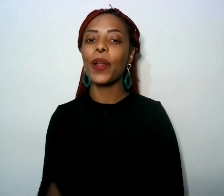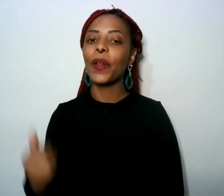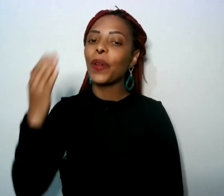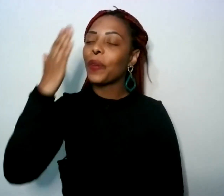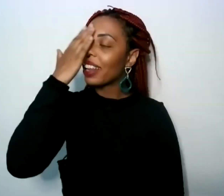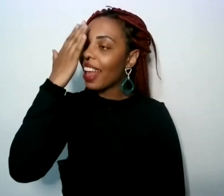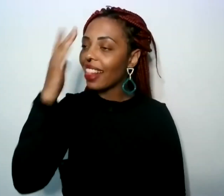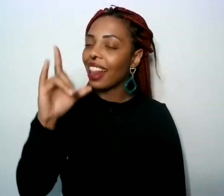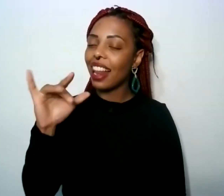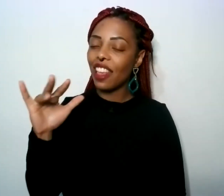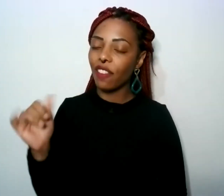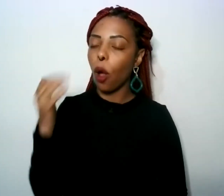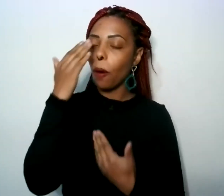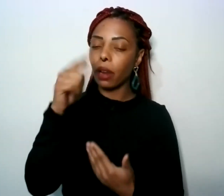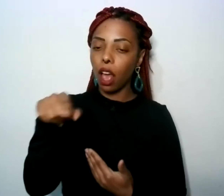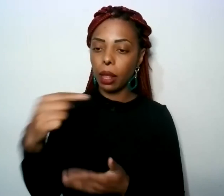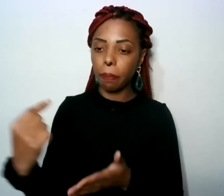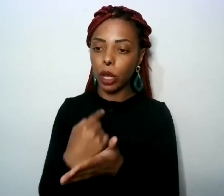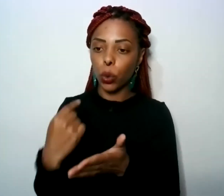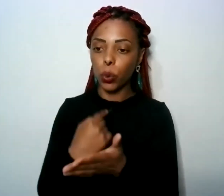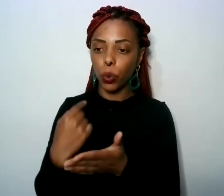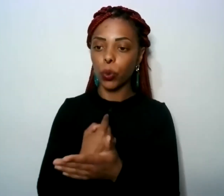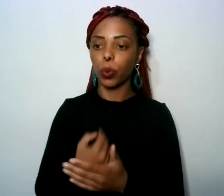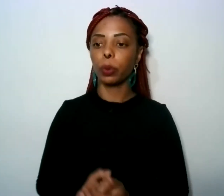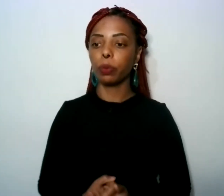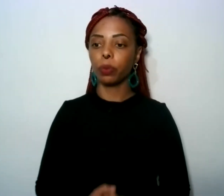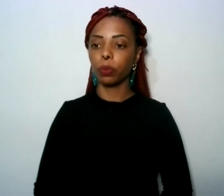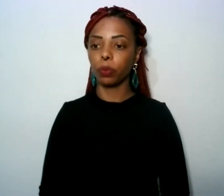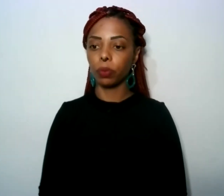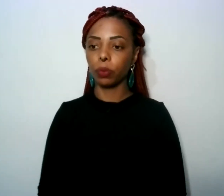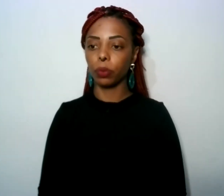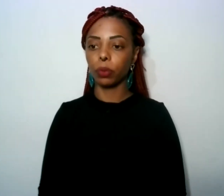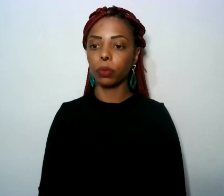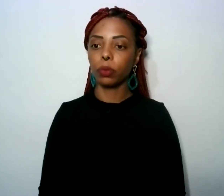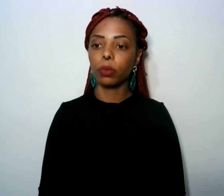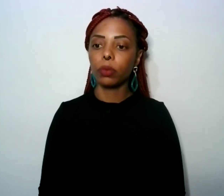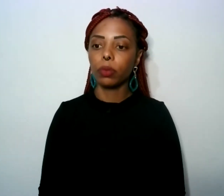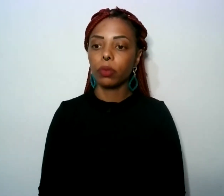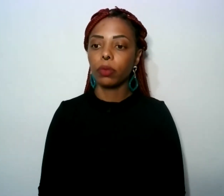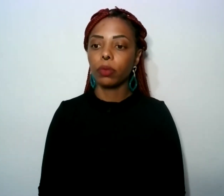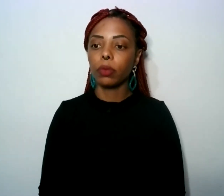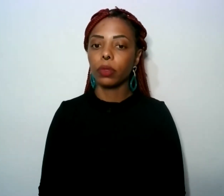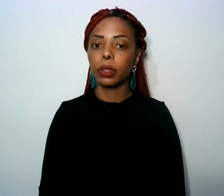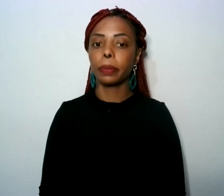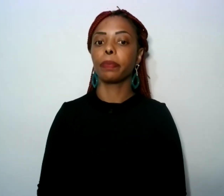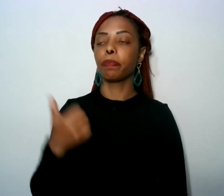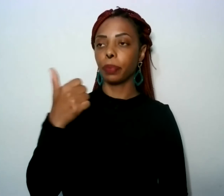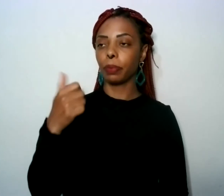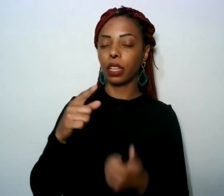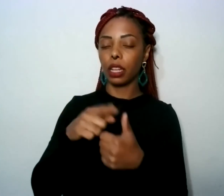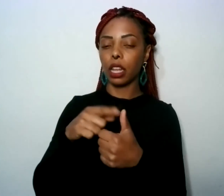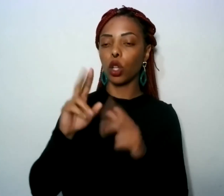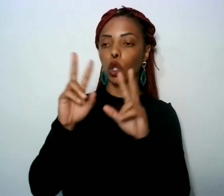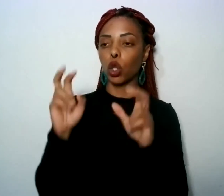agradeço as perguntas então a transição primeira a transição do governo do Fábio Prado